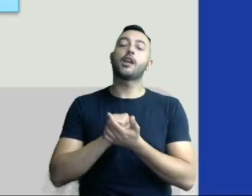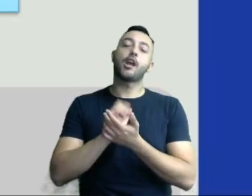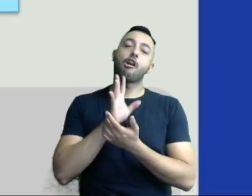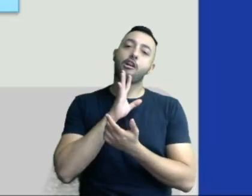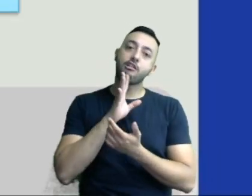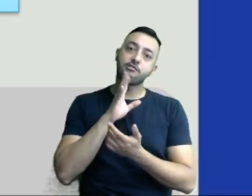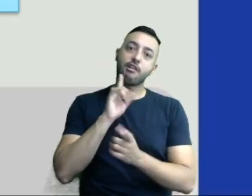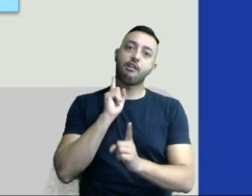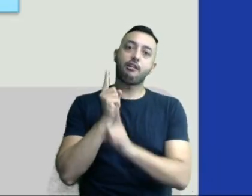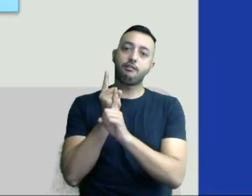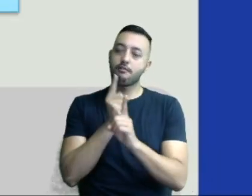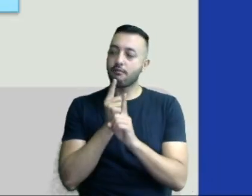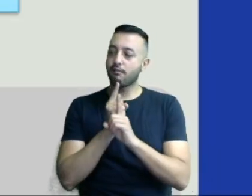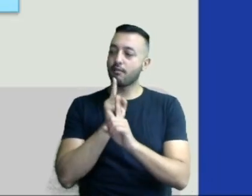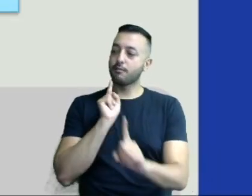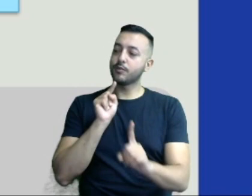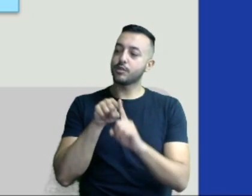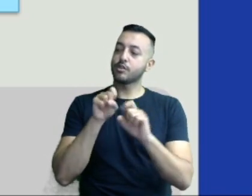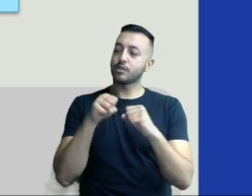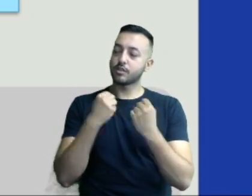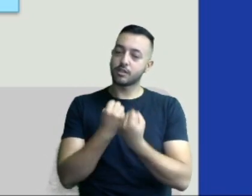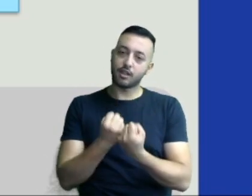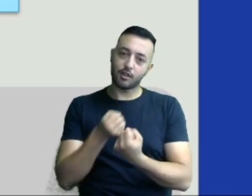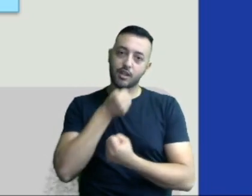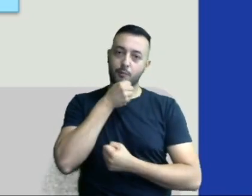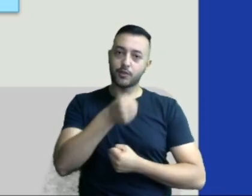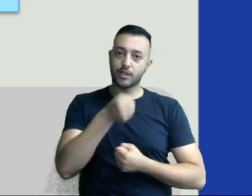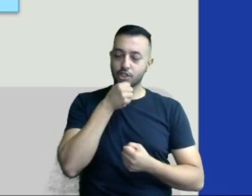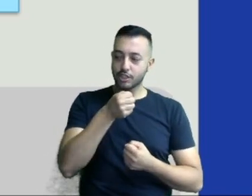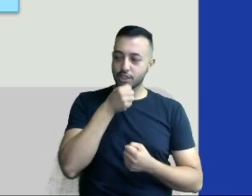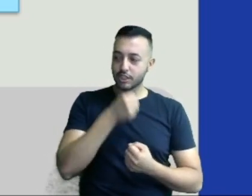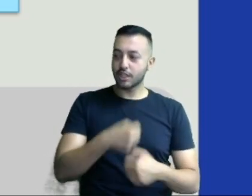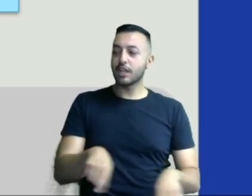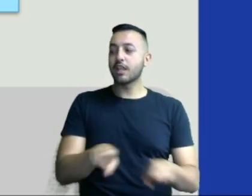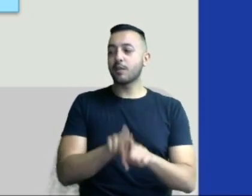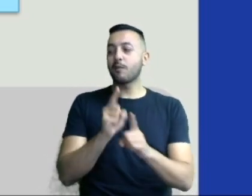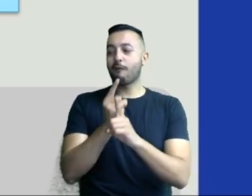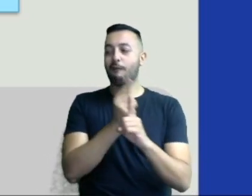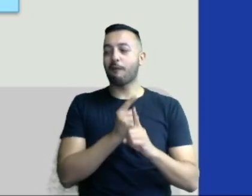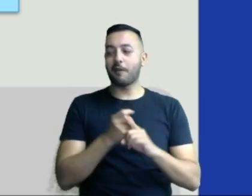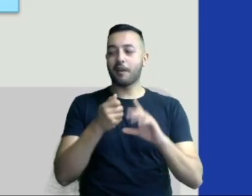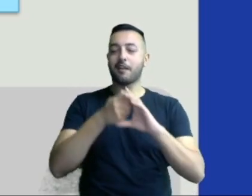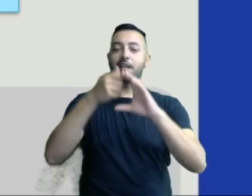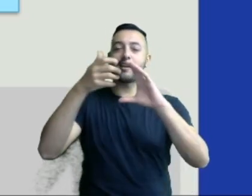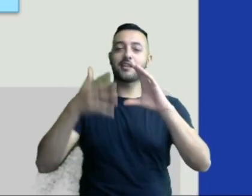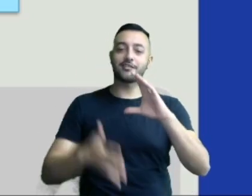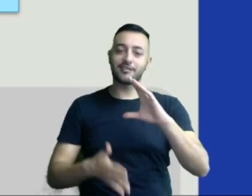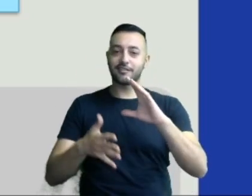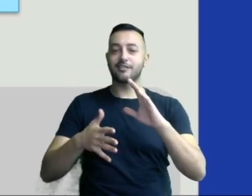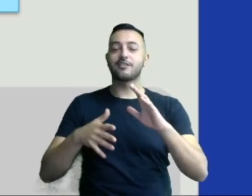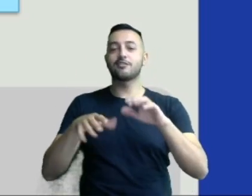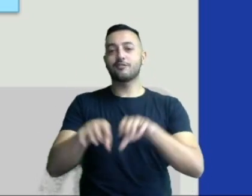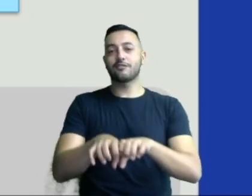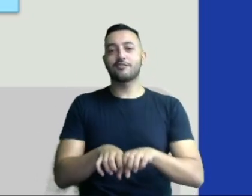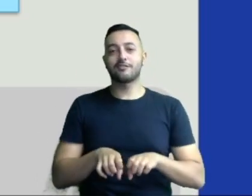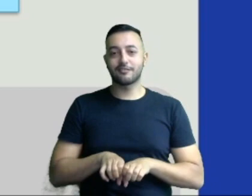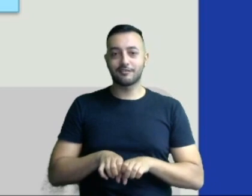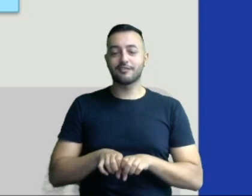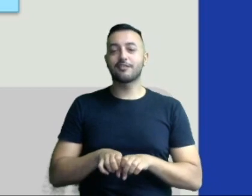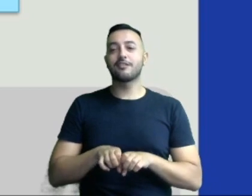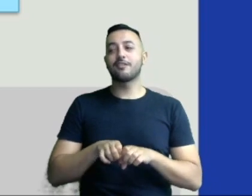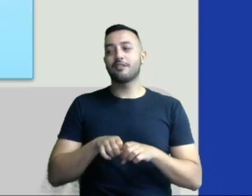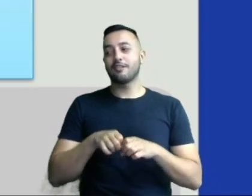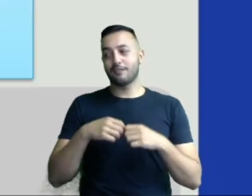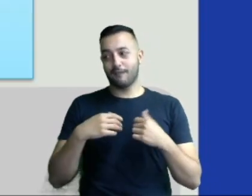conhecer e identificar a função social da reportagem e identificar as principais características